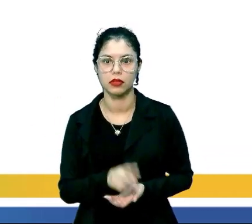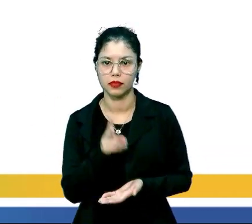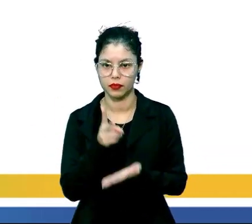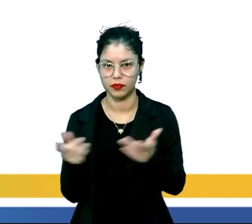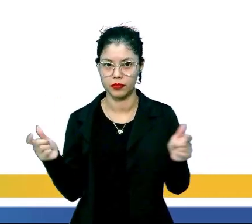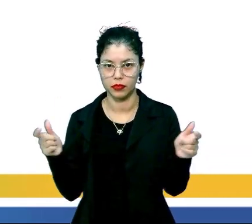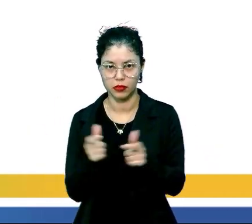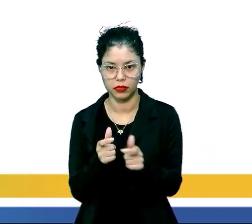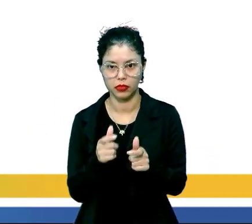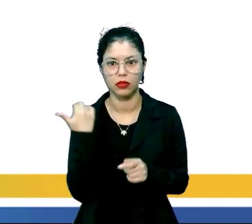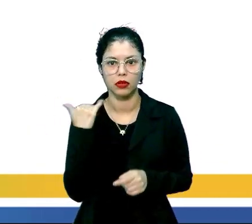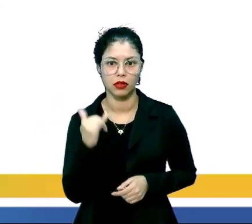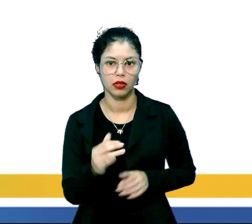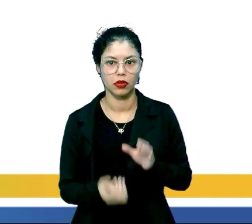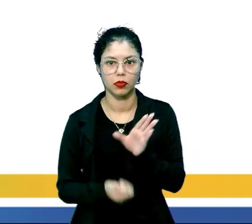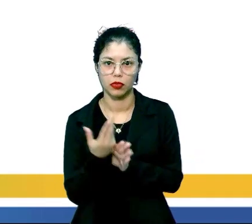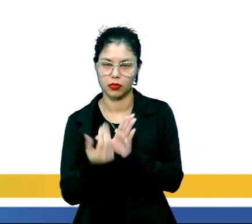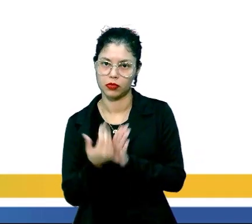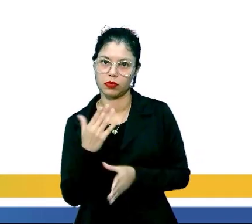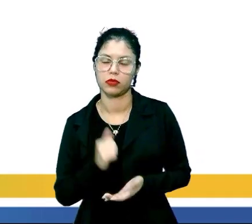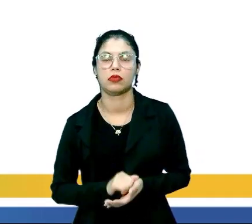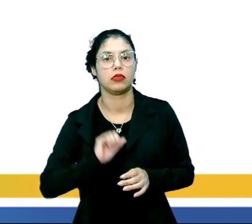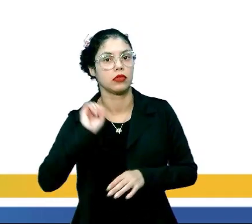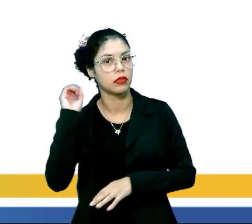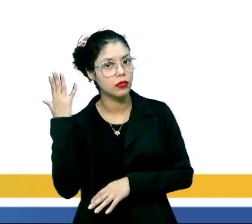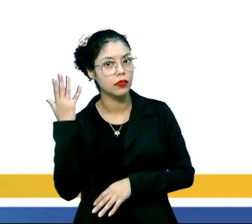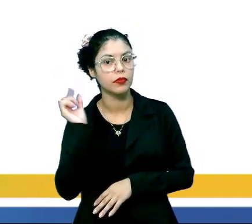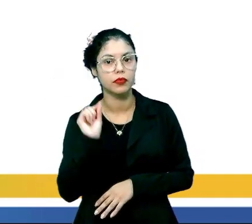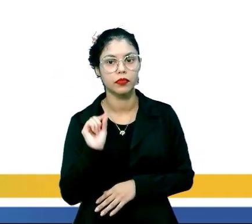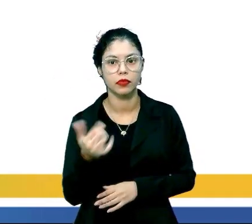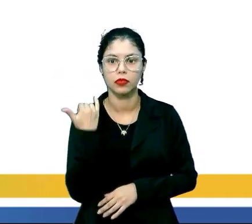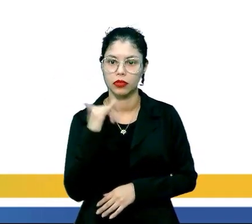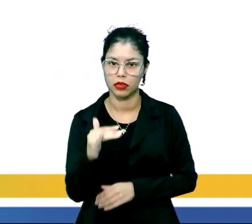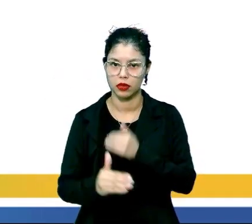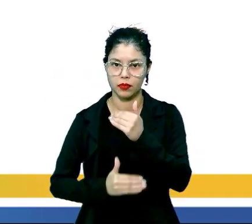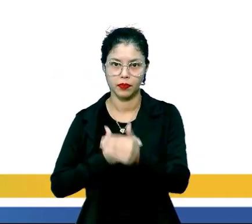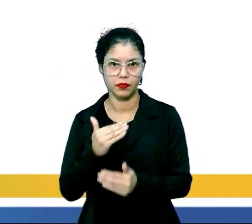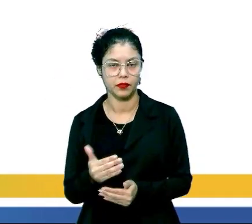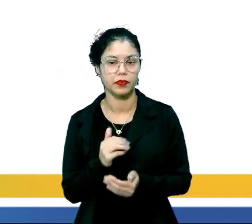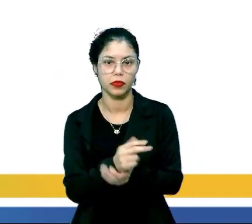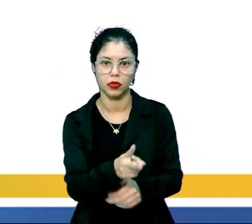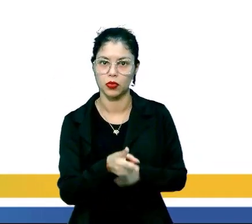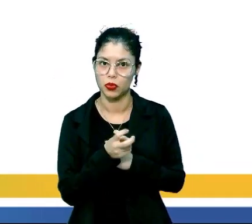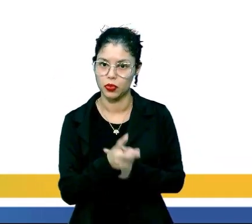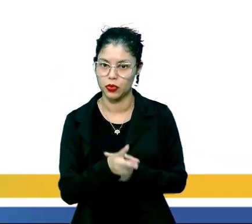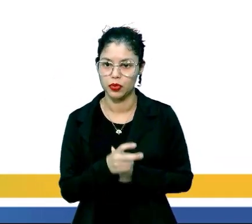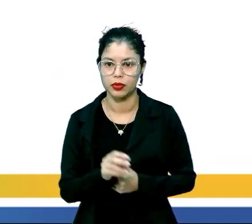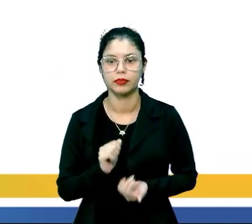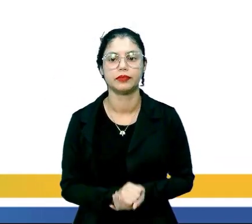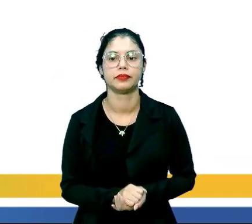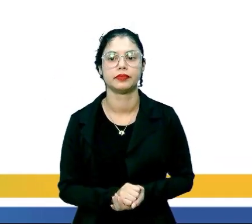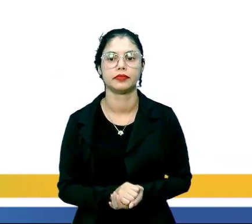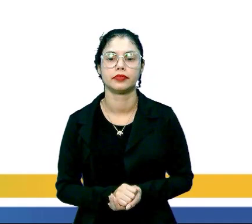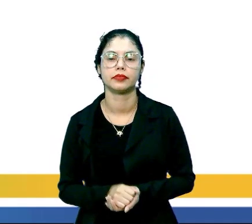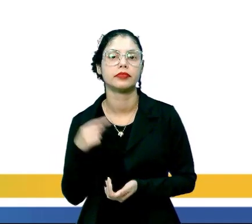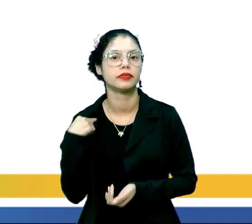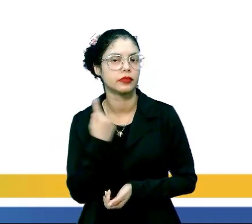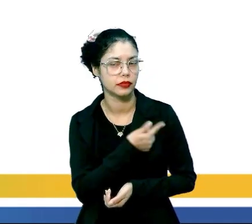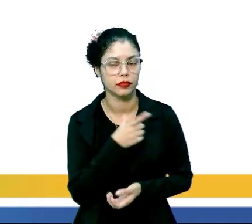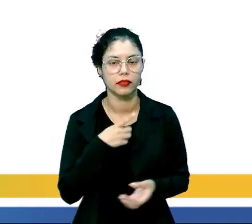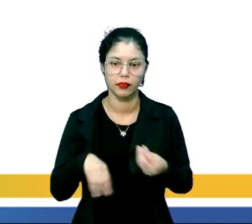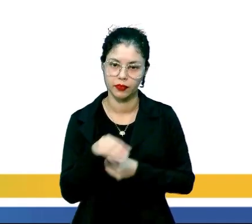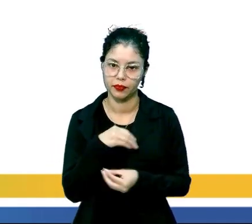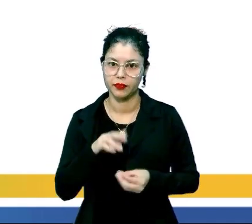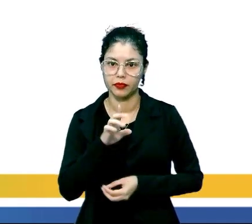sendo menor que a energia do produto. Logo, a energia do processo deverá ser absorvida. Então, nós temos